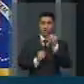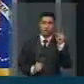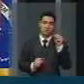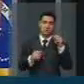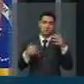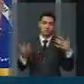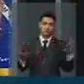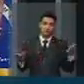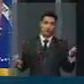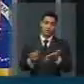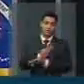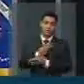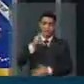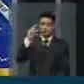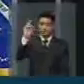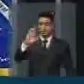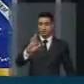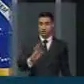feito com que o Brasil